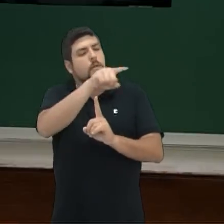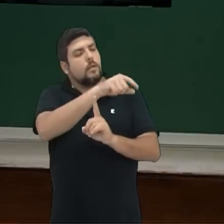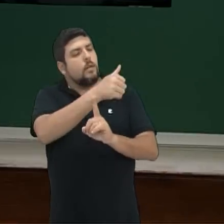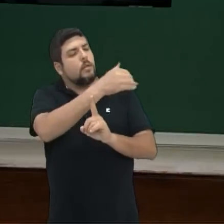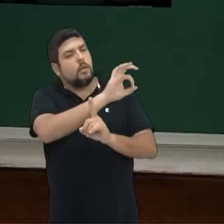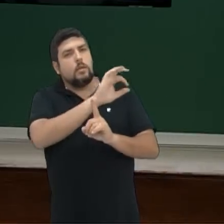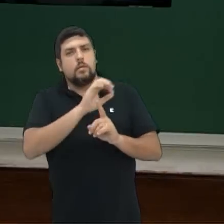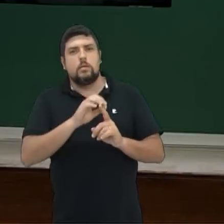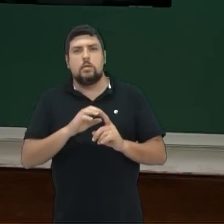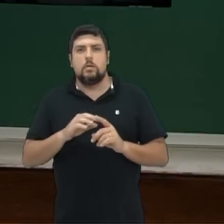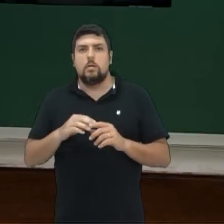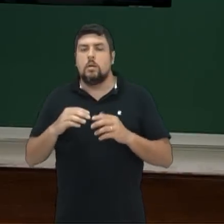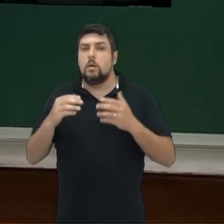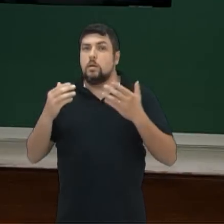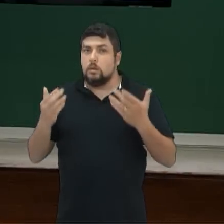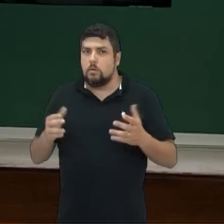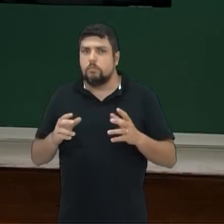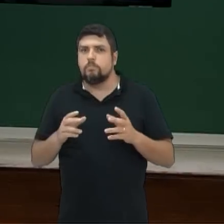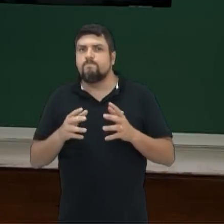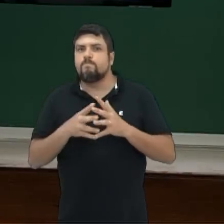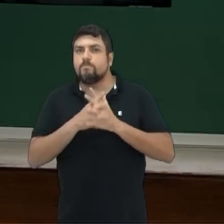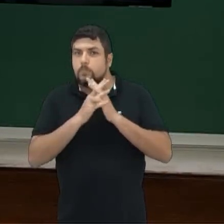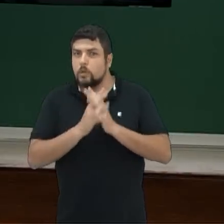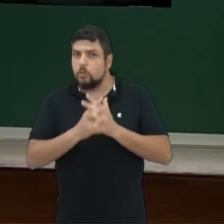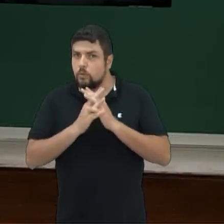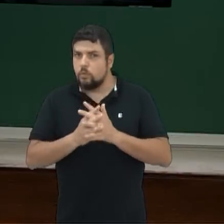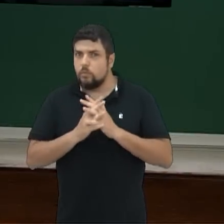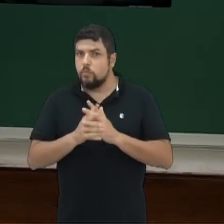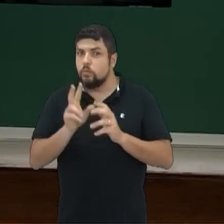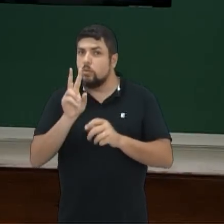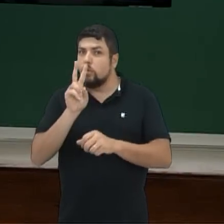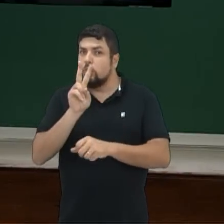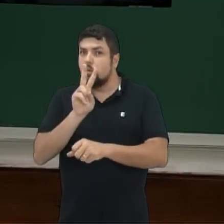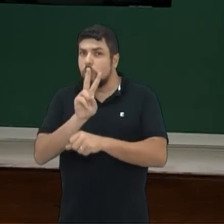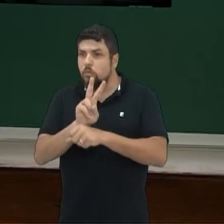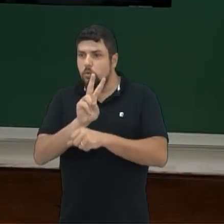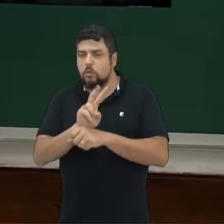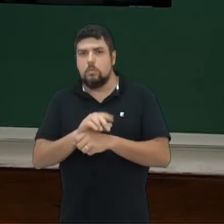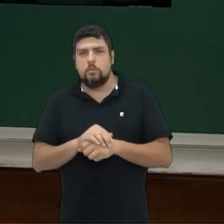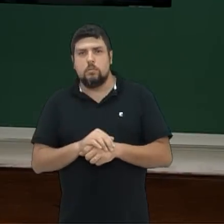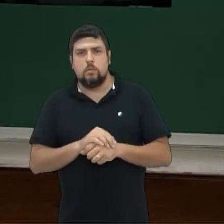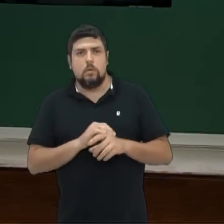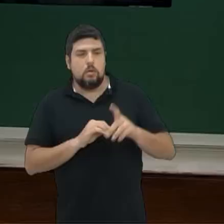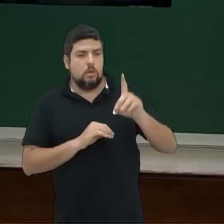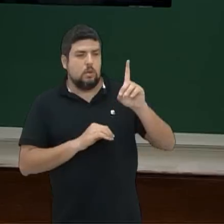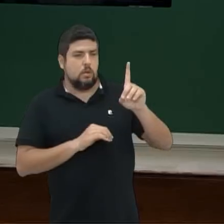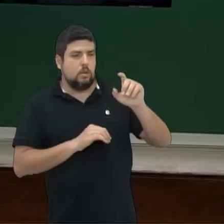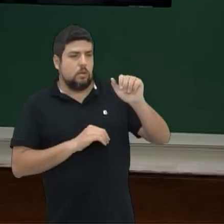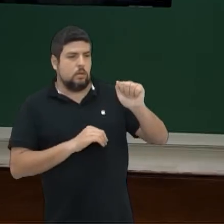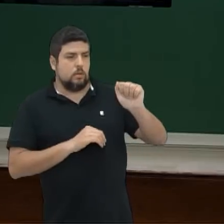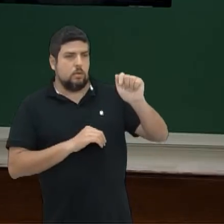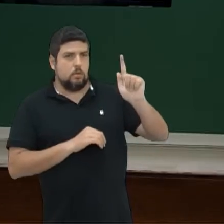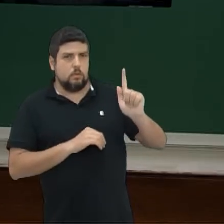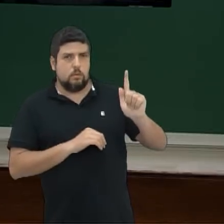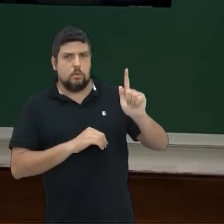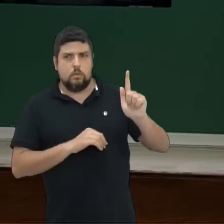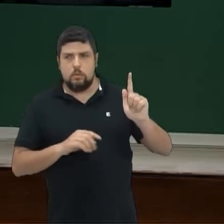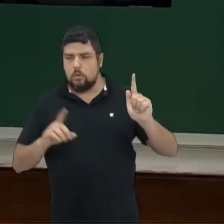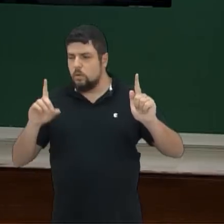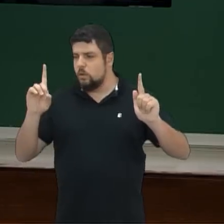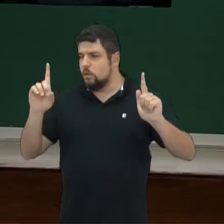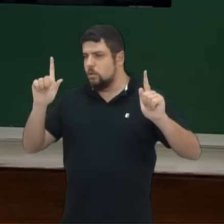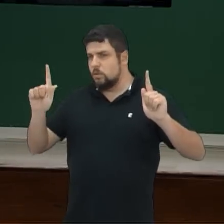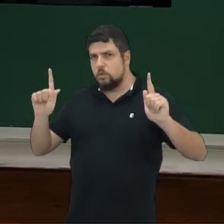é 10 e 10. Então, não confundam. Decagrama, DAG. Decigrama,